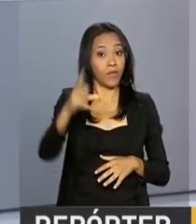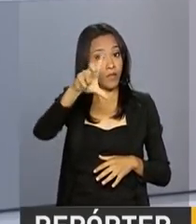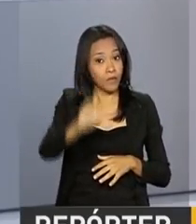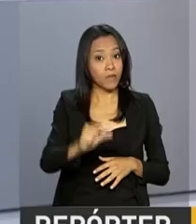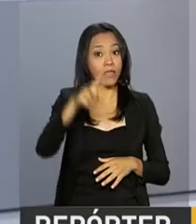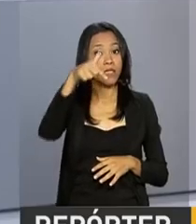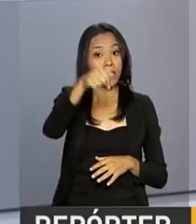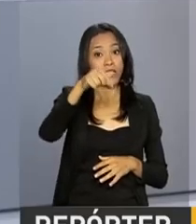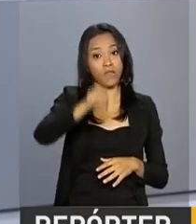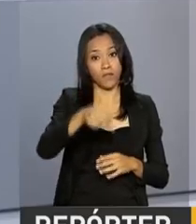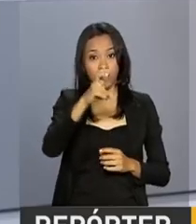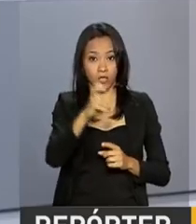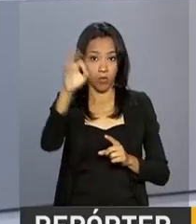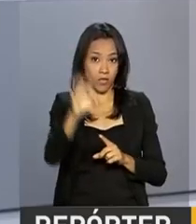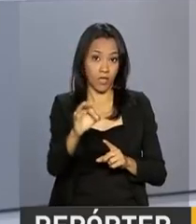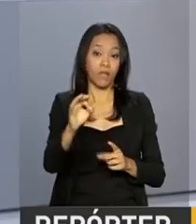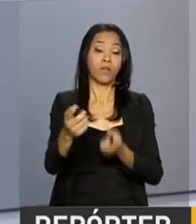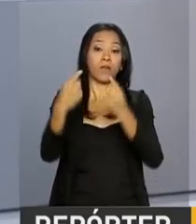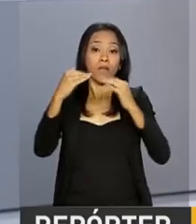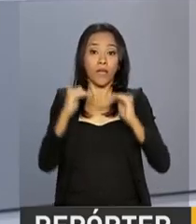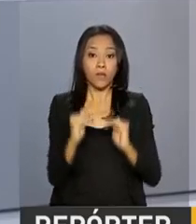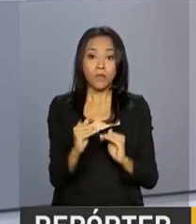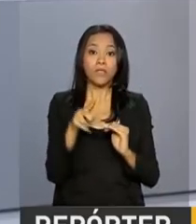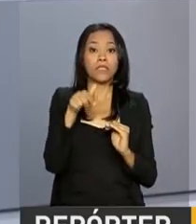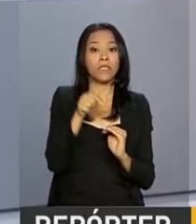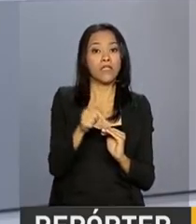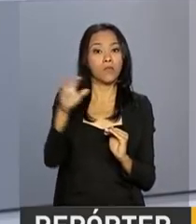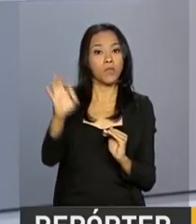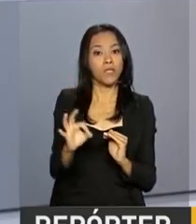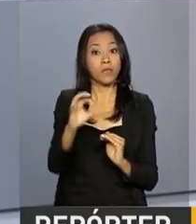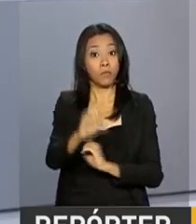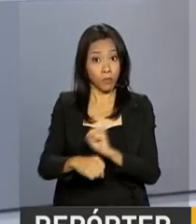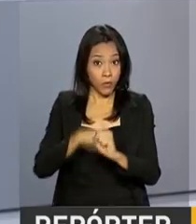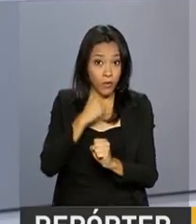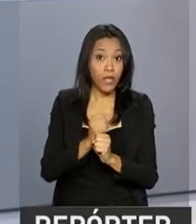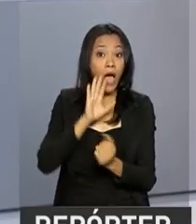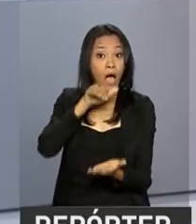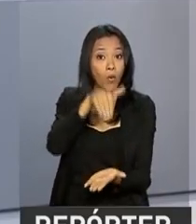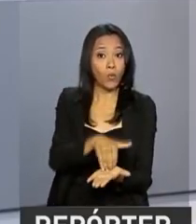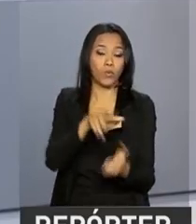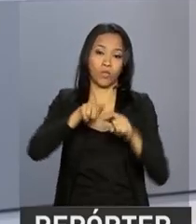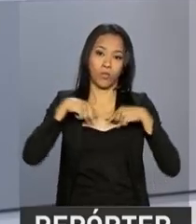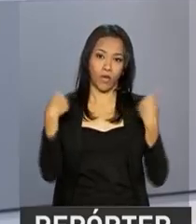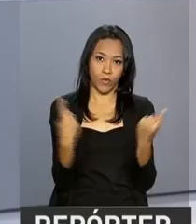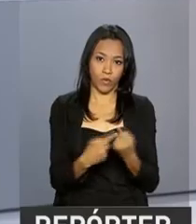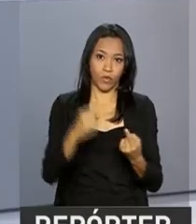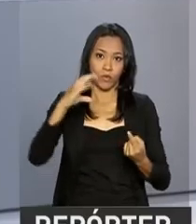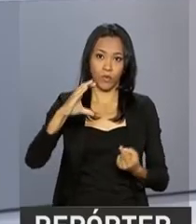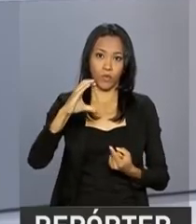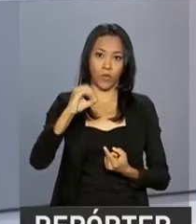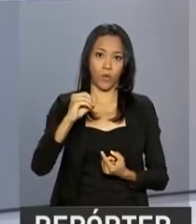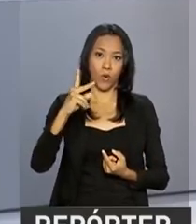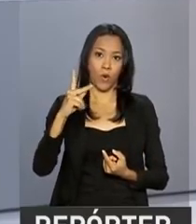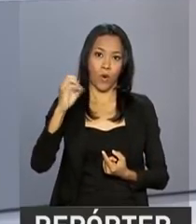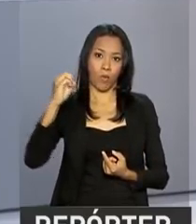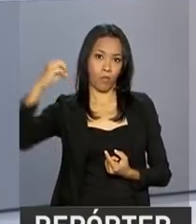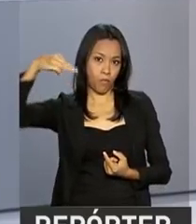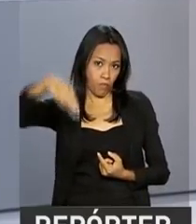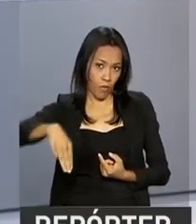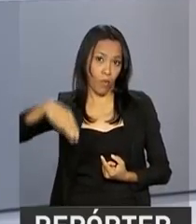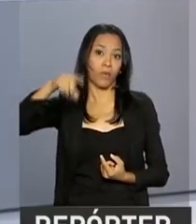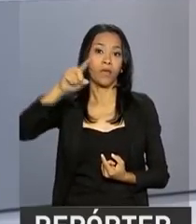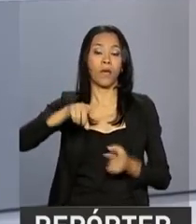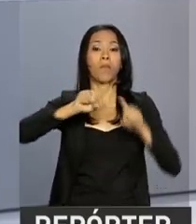de 7,5% para 7% ao ano. Será a última reunião do Copom, o Comitê de Política Monetária do Banco Central,